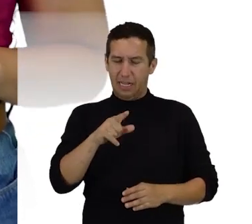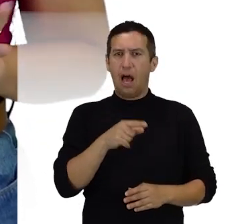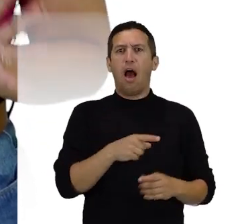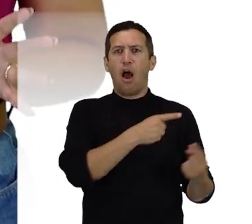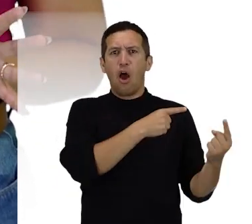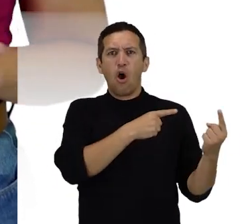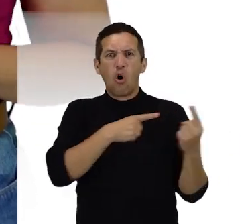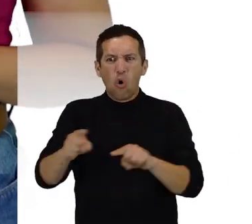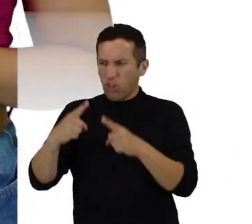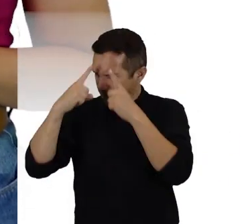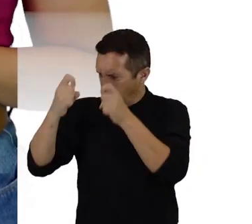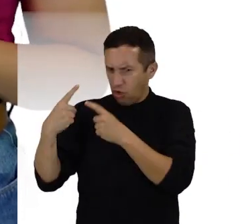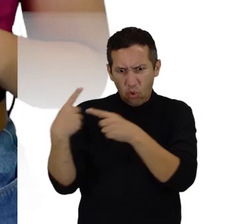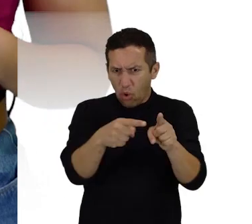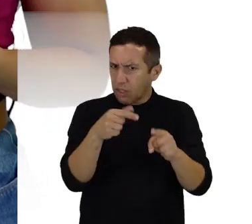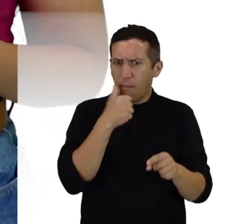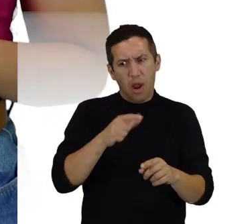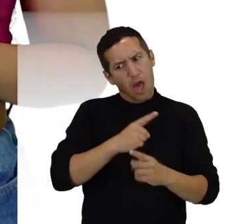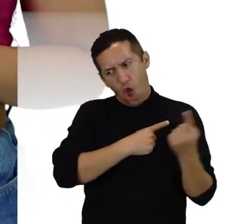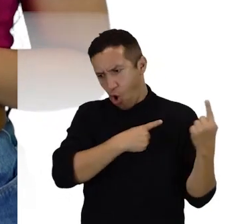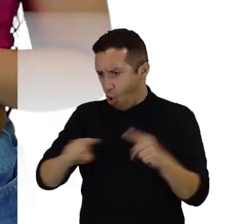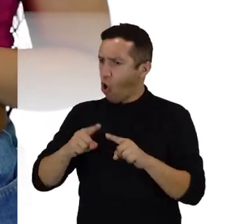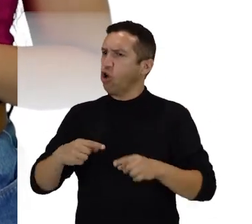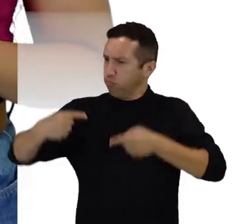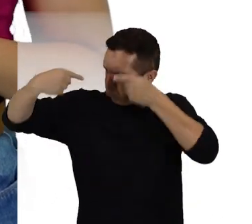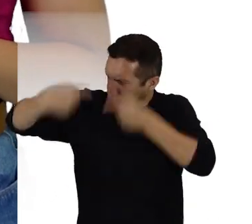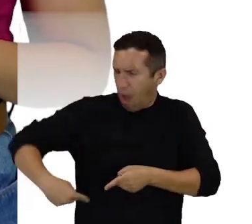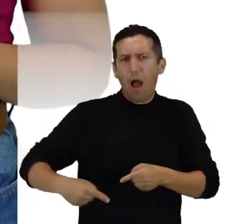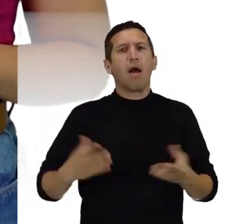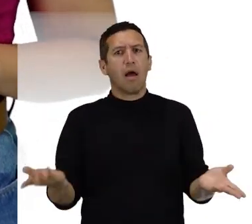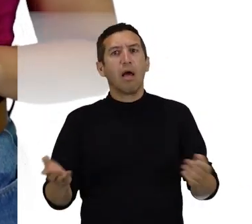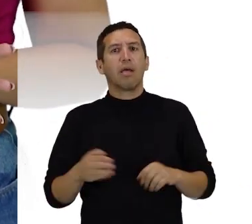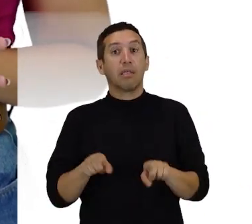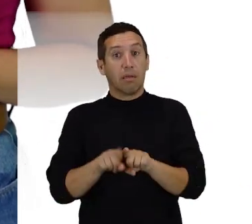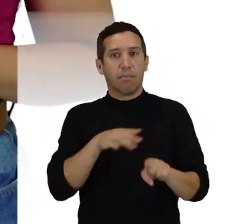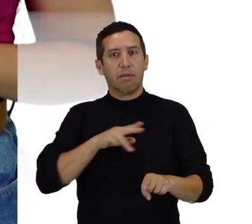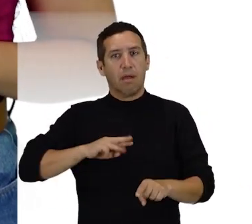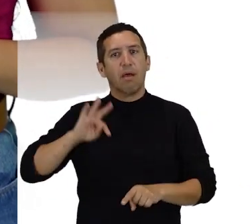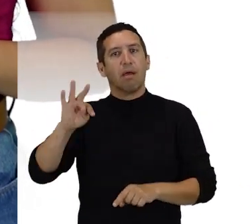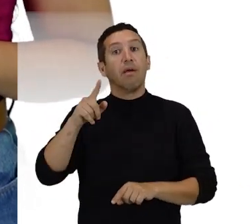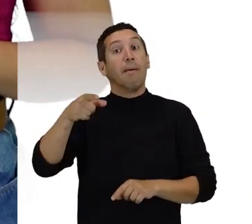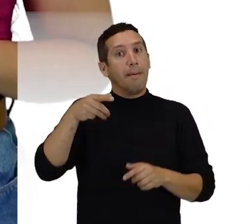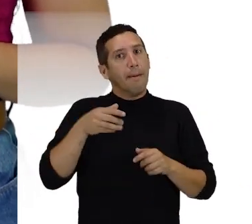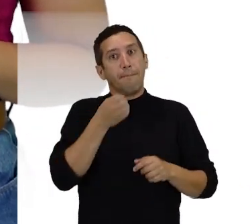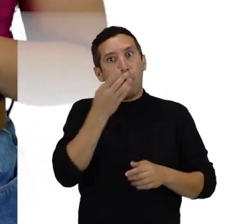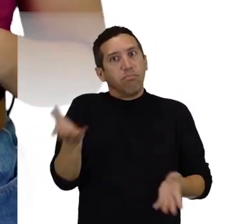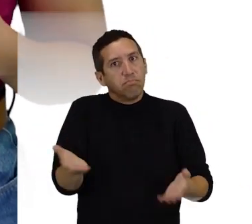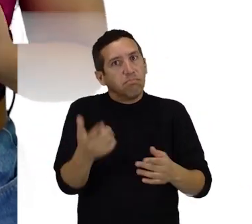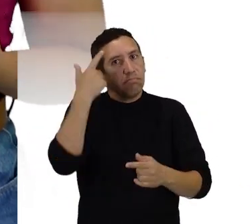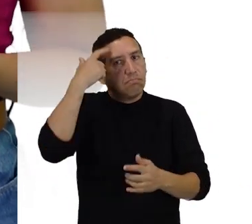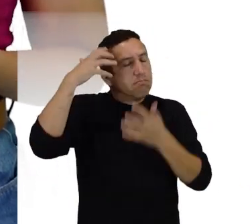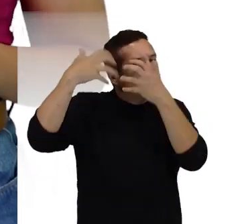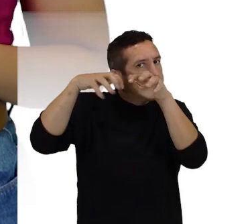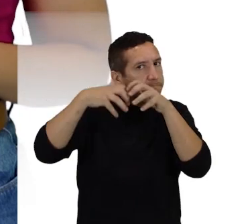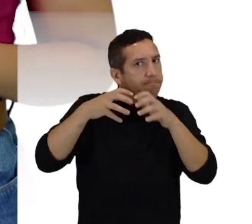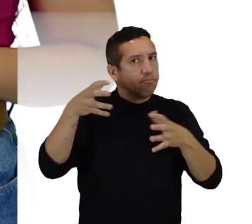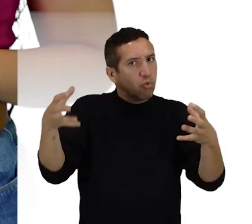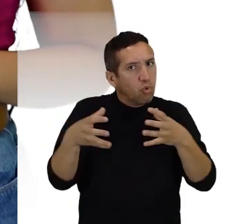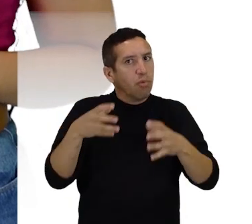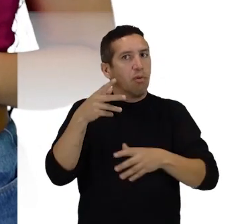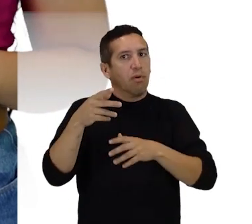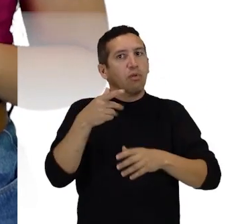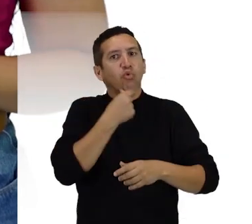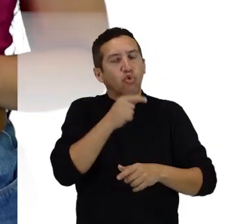canadenses decidiu se levantar em oposição a atos de violência contra as mulheres. Na publicação, o MPT destaca que promover a reflexão